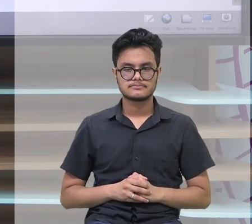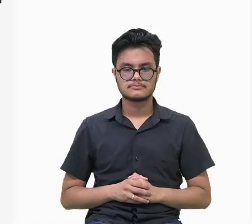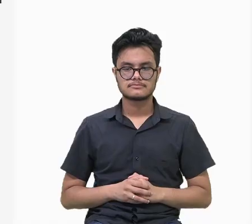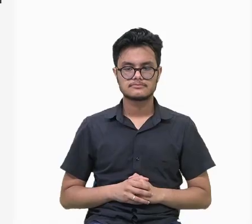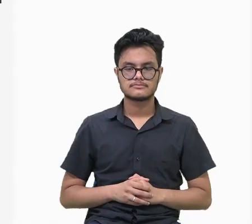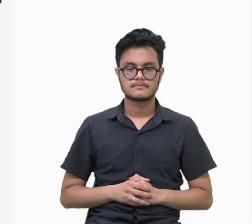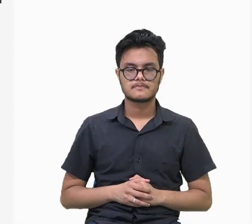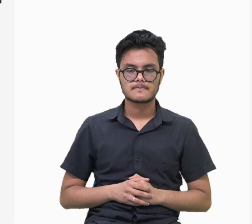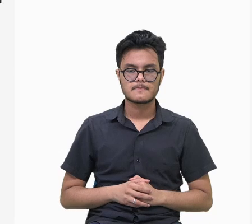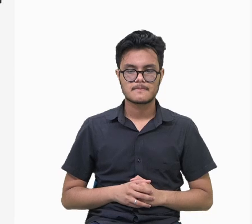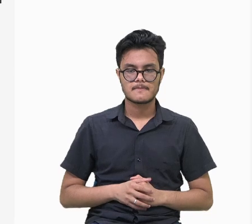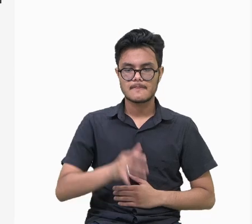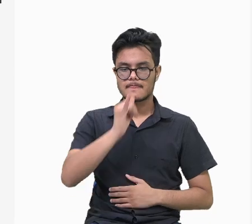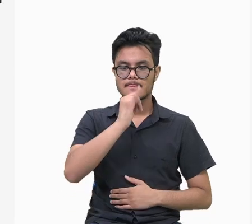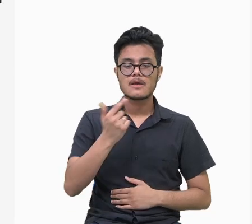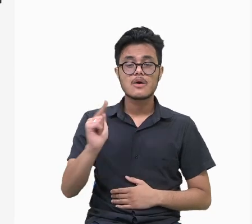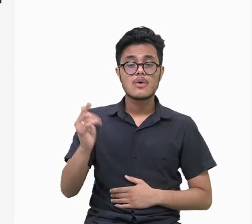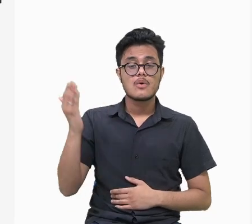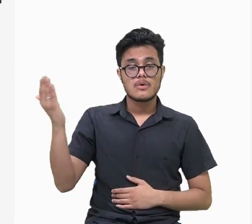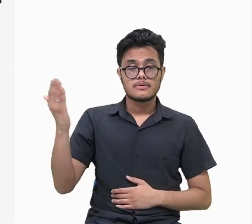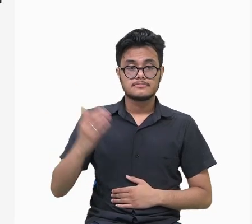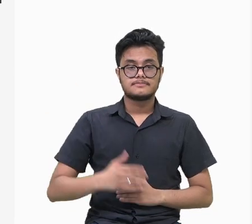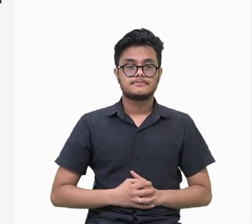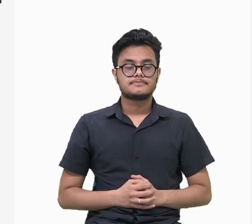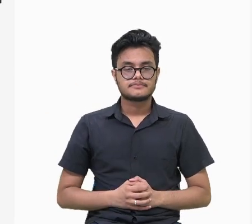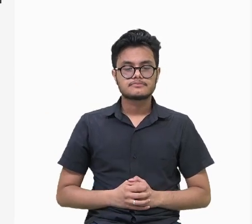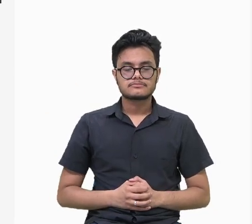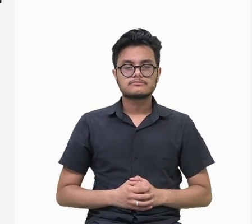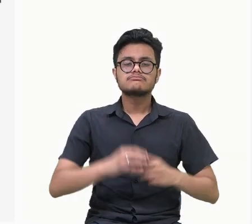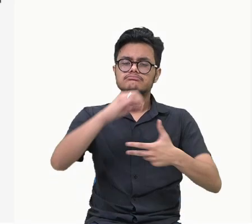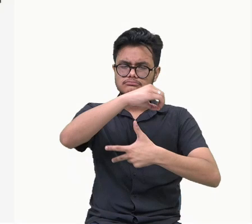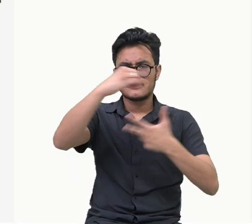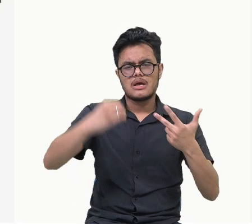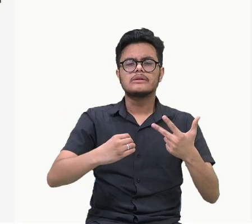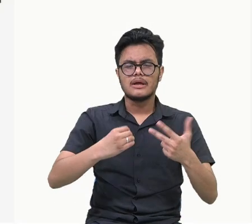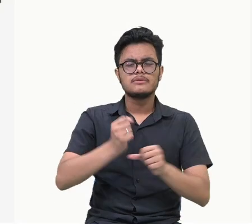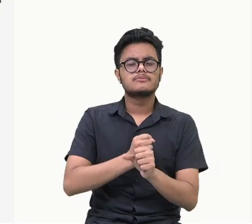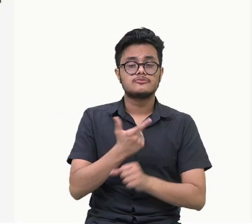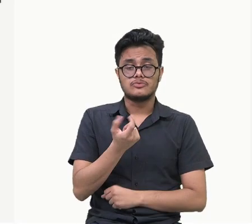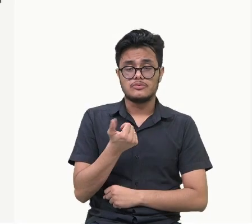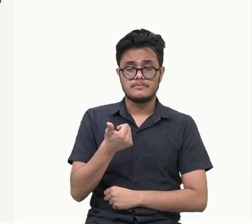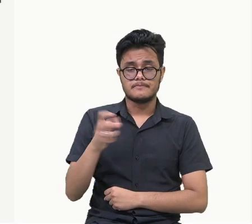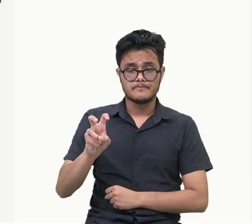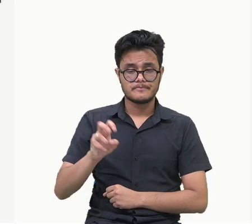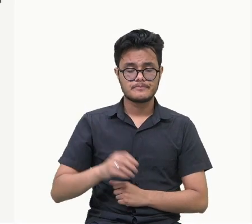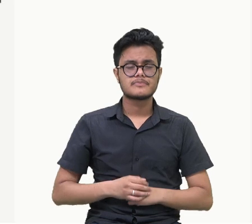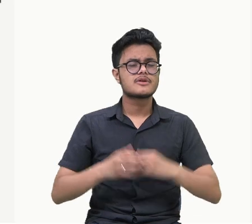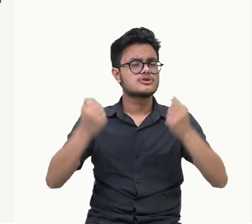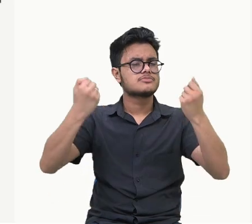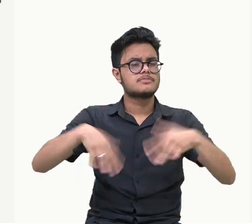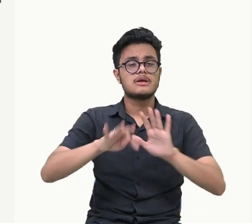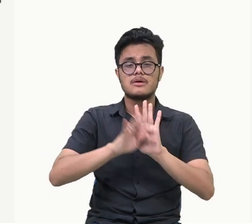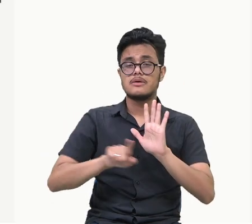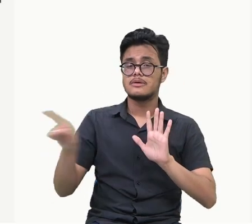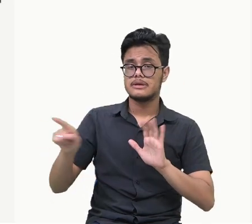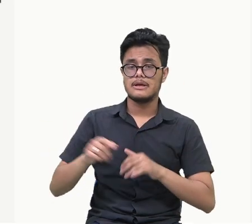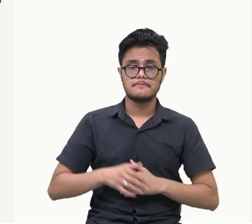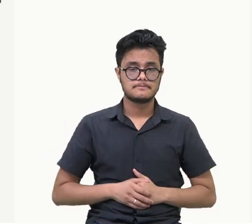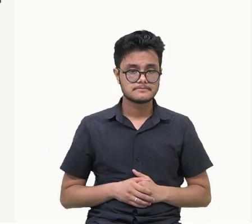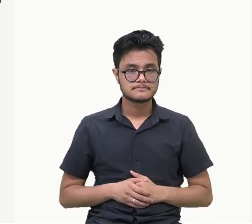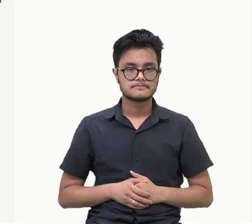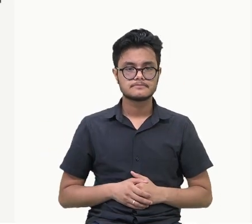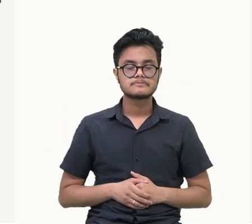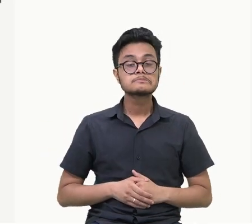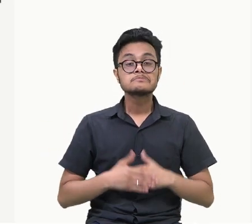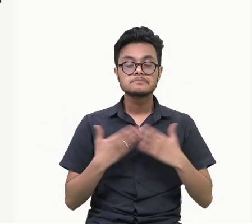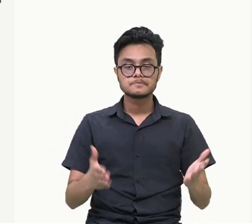agora? Nosso próximo exemplo aqui também é uma questão do Enem, e ela diz o seguinte: o acréscimo